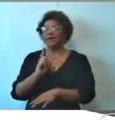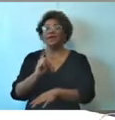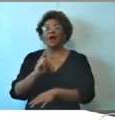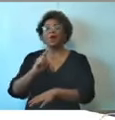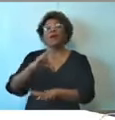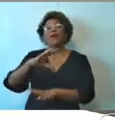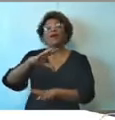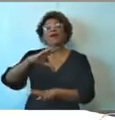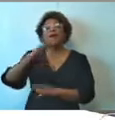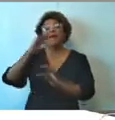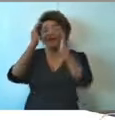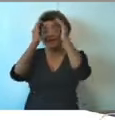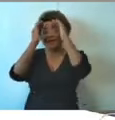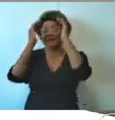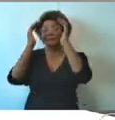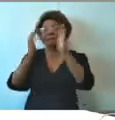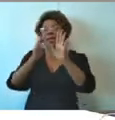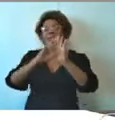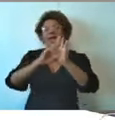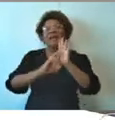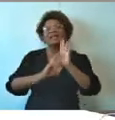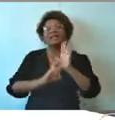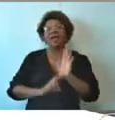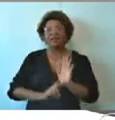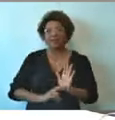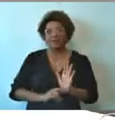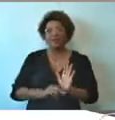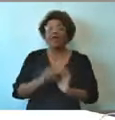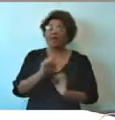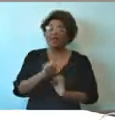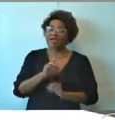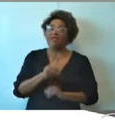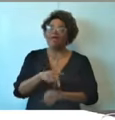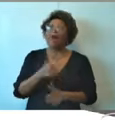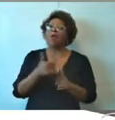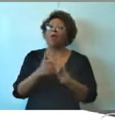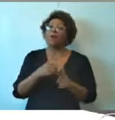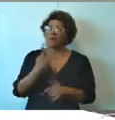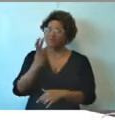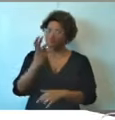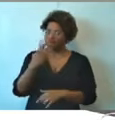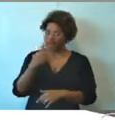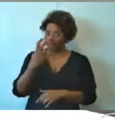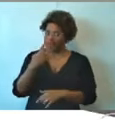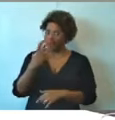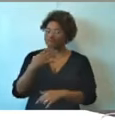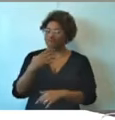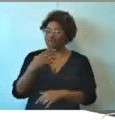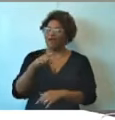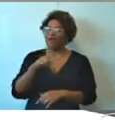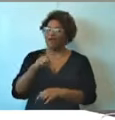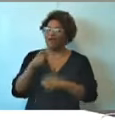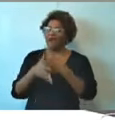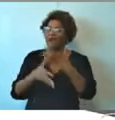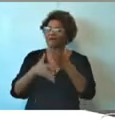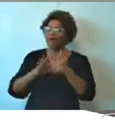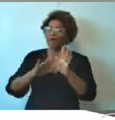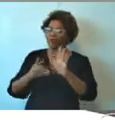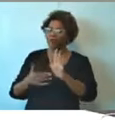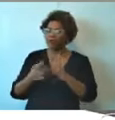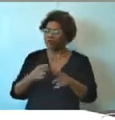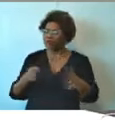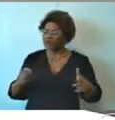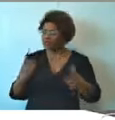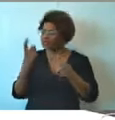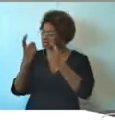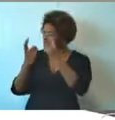circulação. Esse é um problema muito sério. Então, assim, essa fala de todo mundo preocupado com a segurança, e acho que